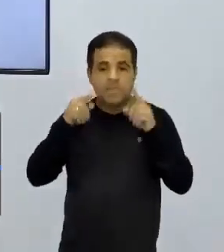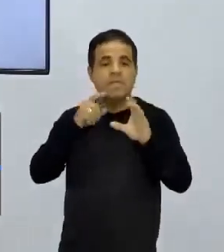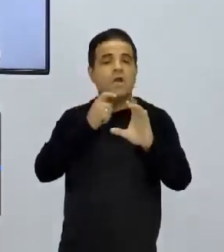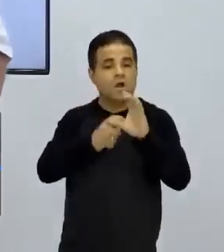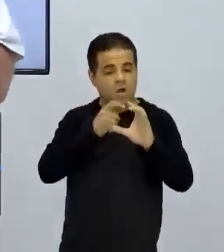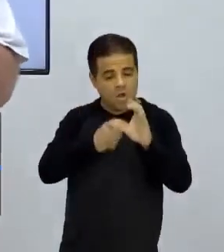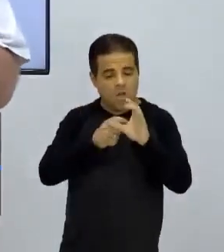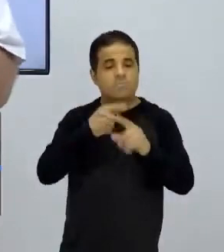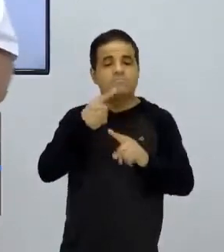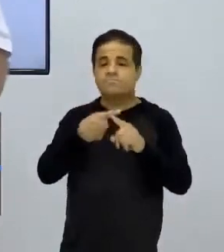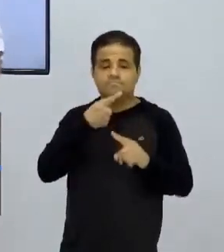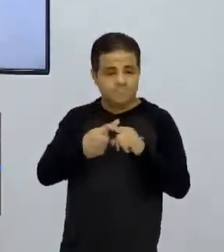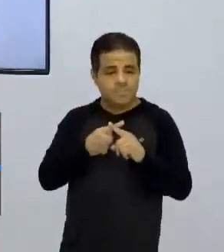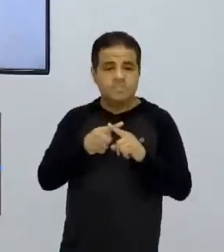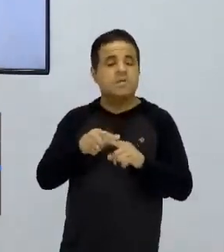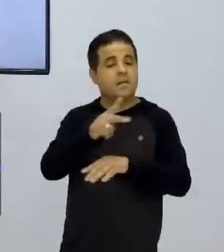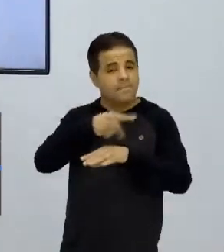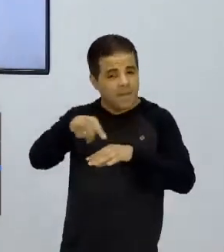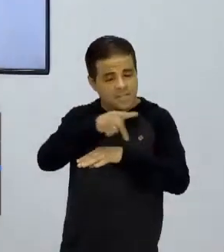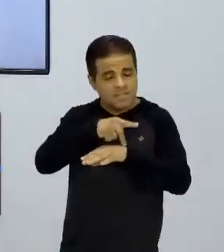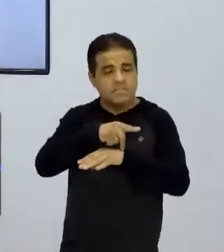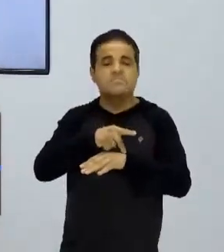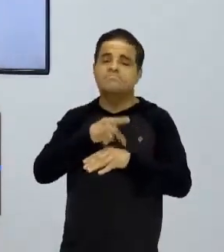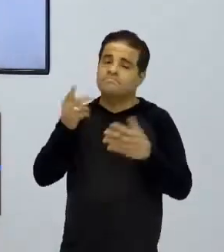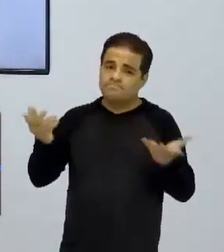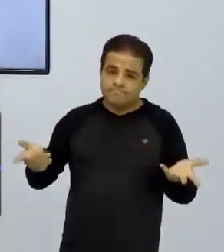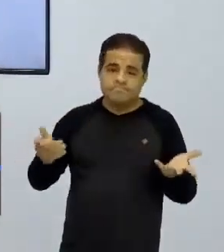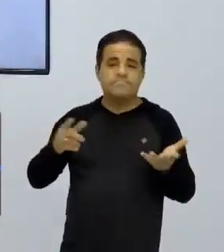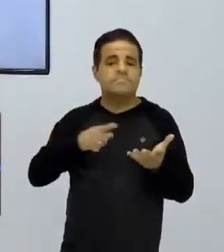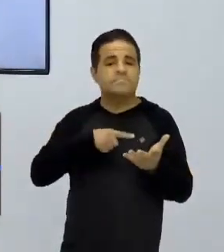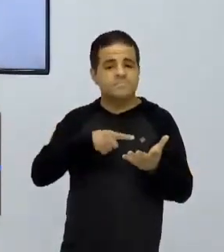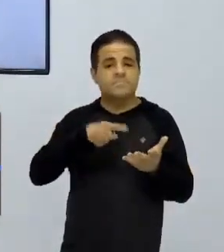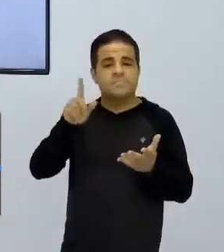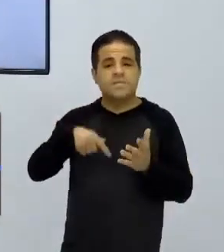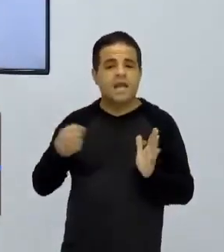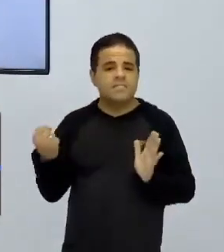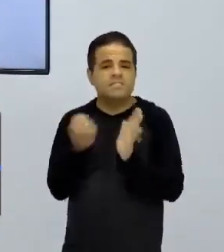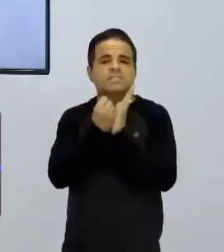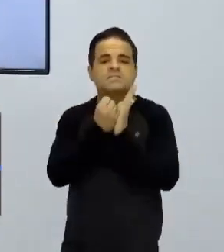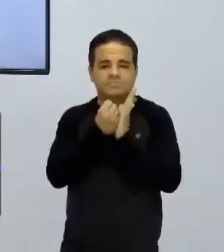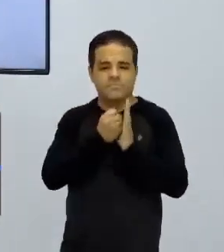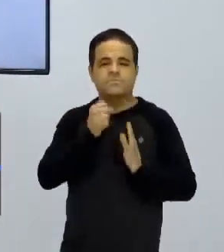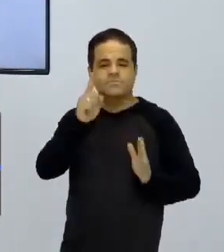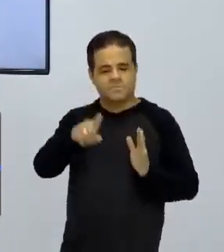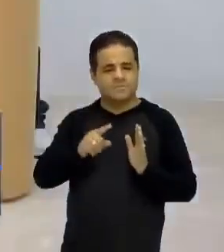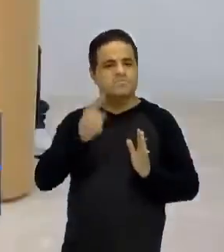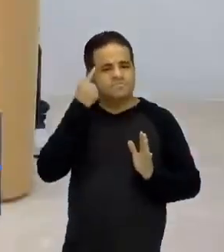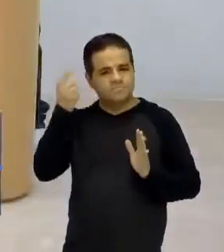e Angola, né? Porque são países aí, né, que acabam até sendo símbolos, né, de